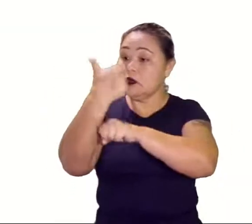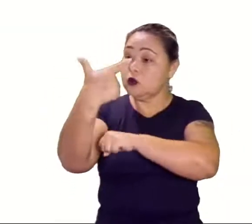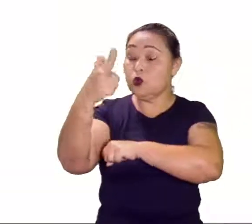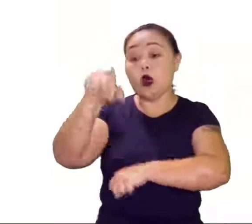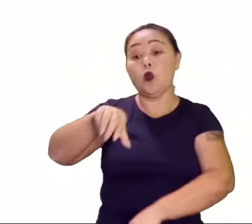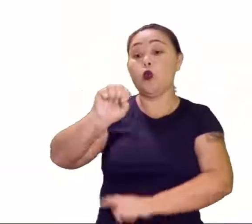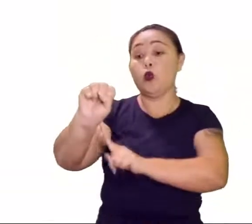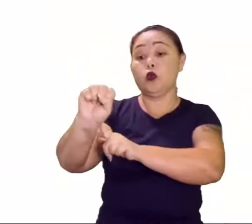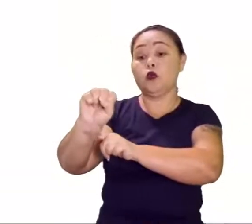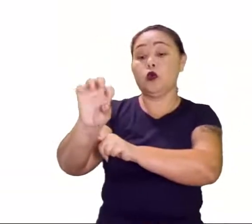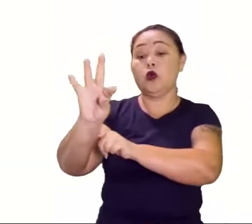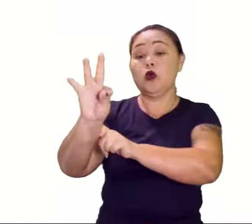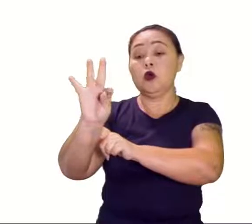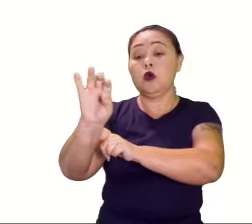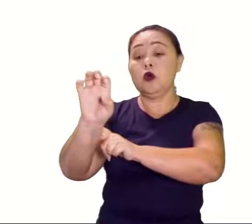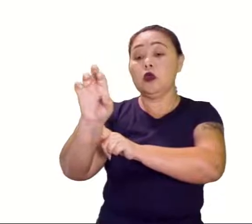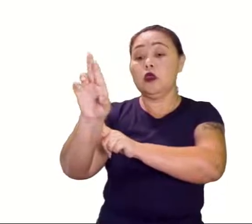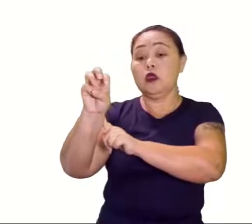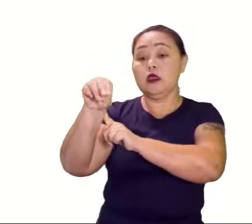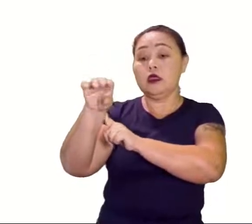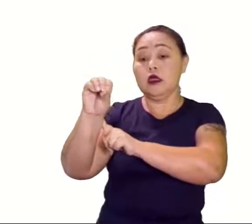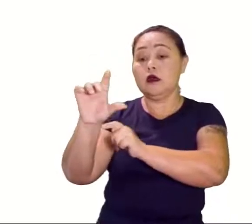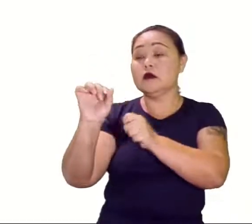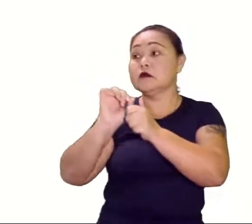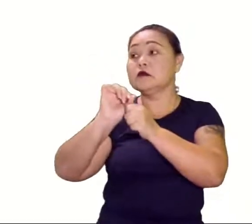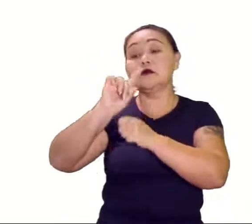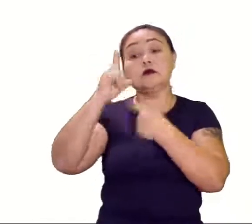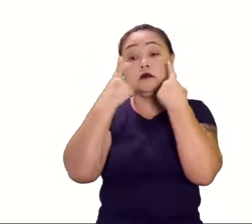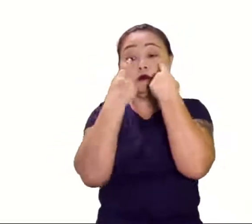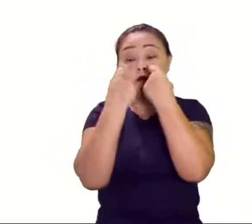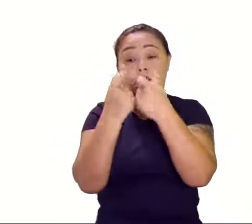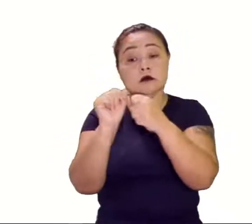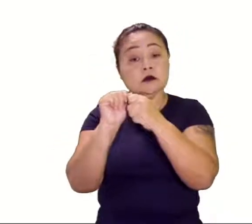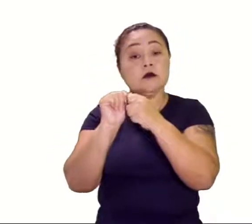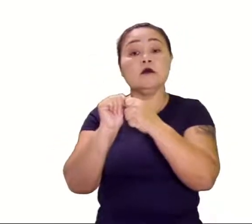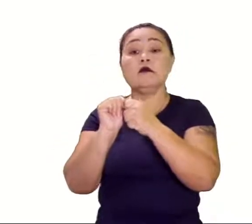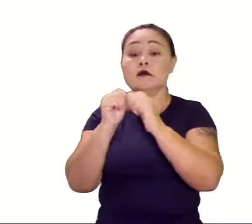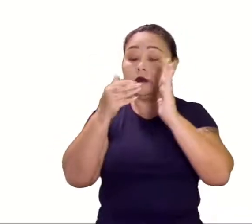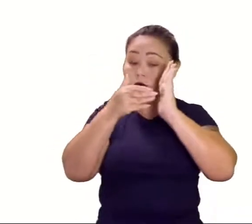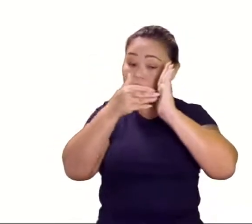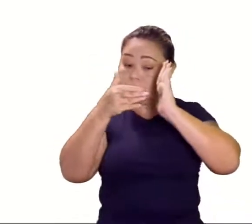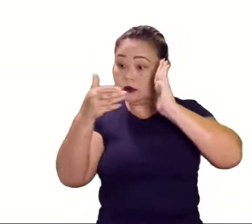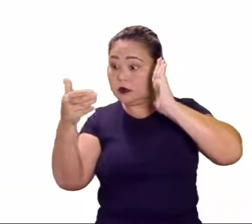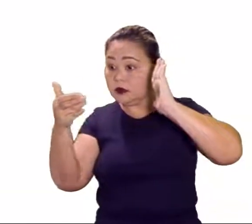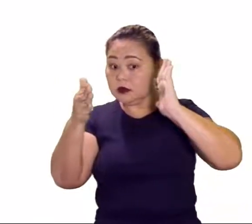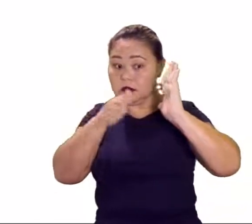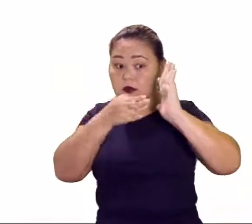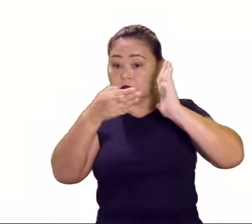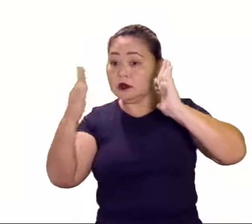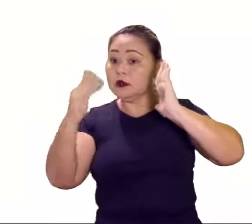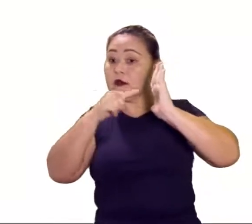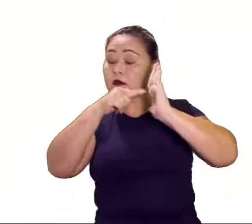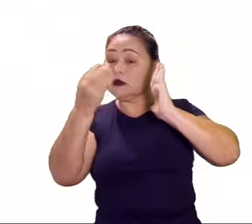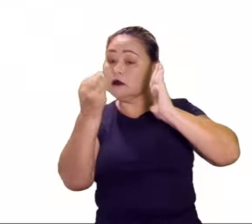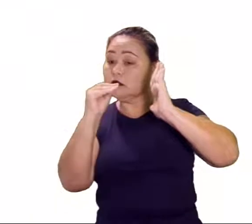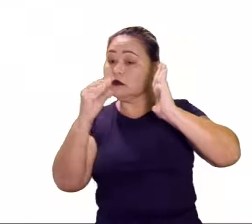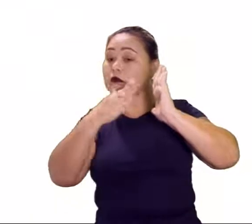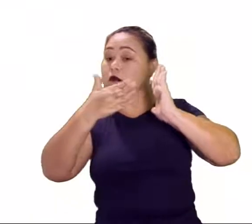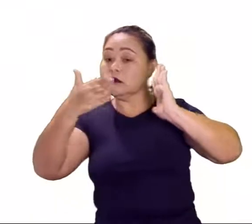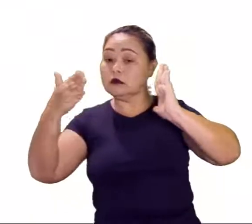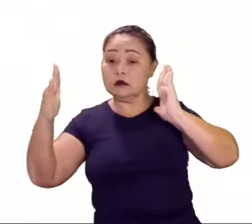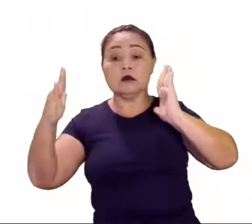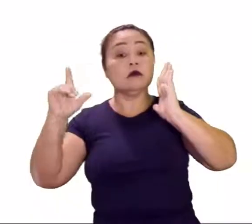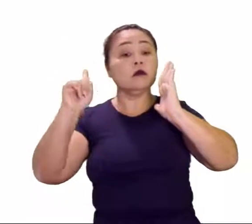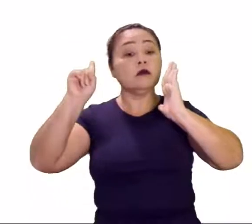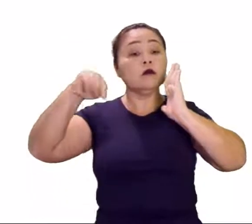8 termos. Então, isso é interessante, né? A palavrinha entre é muito importante agora, muita calma nessa